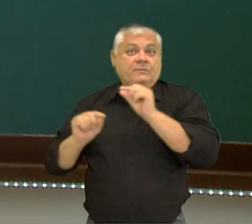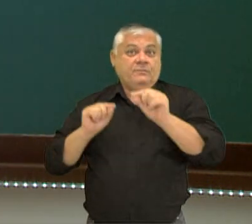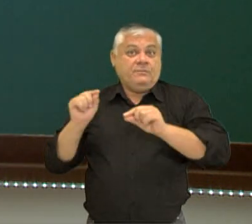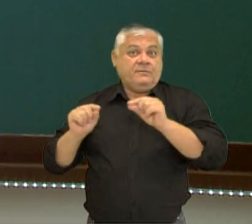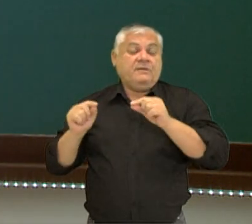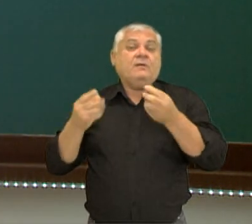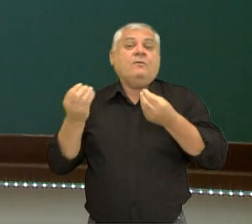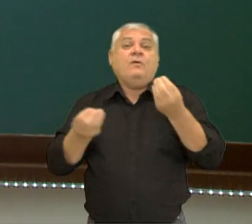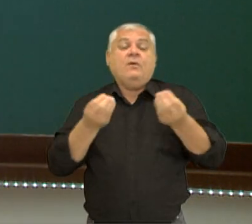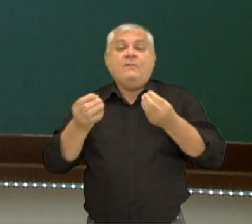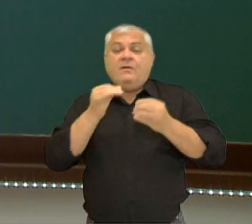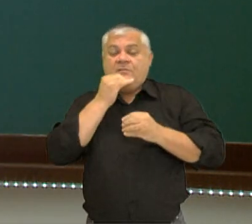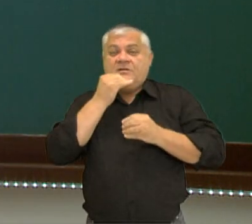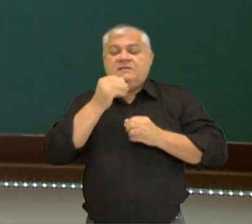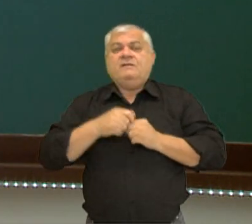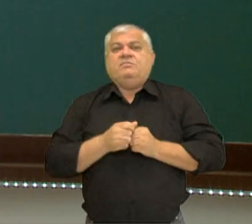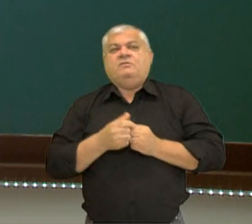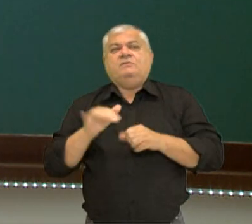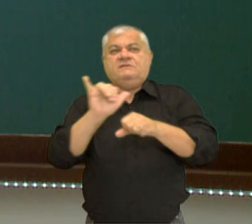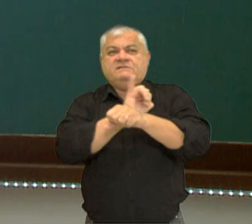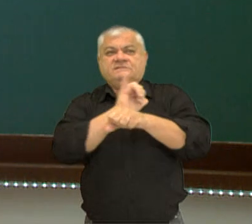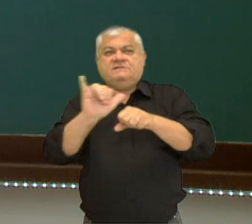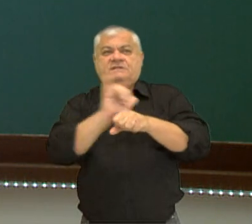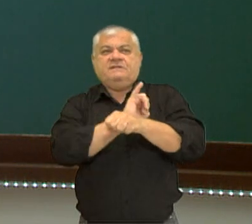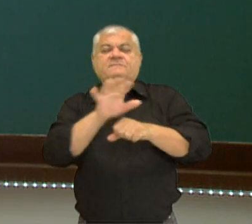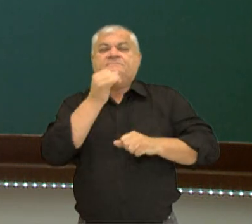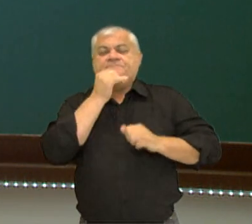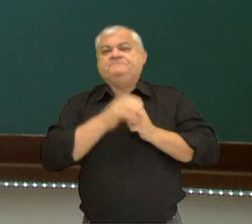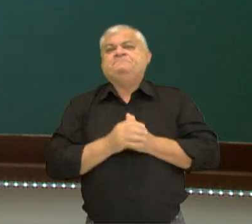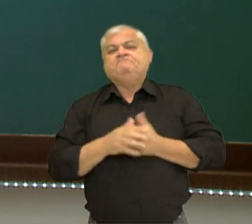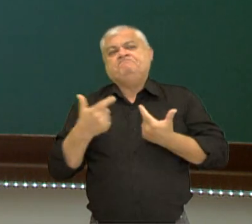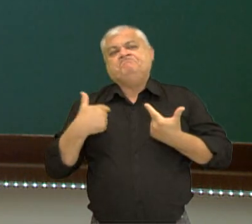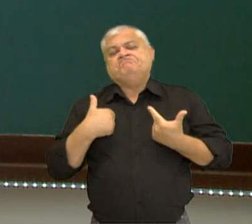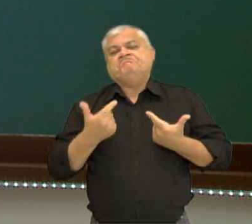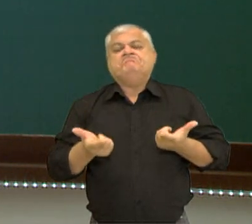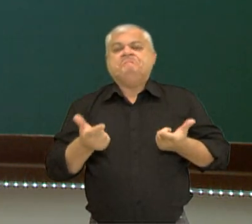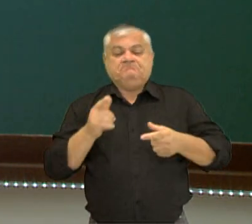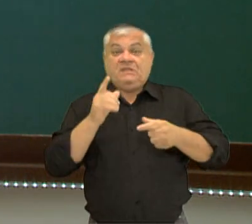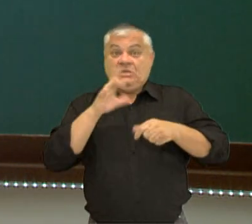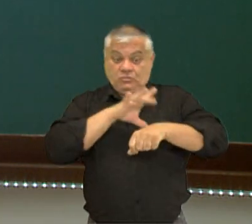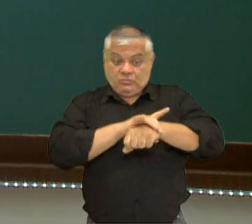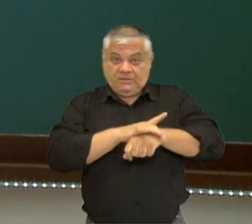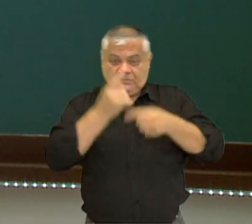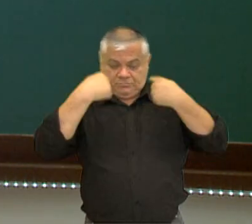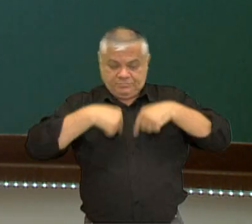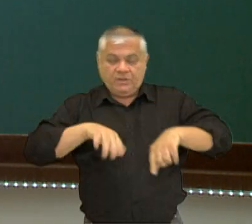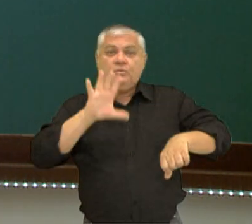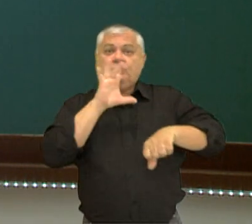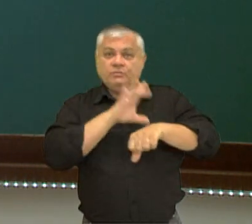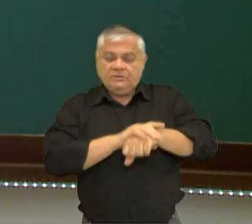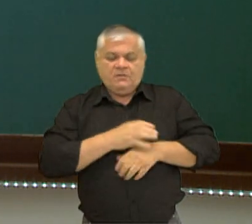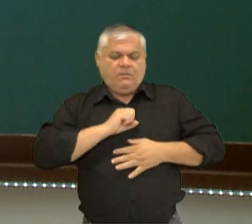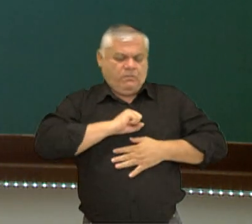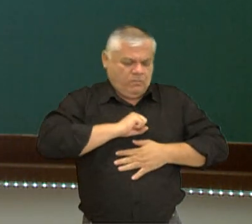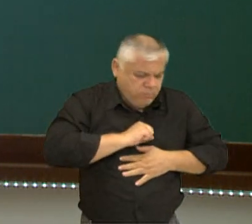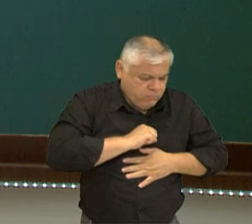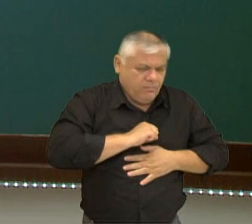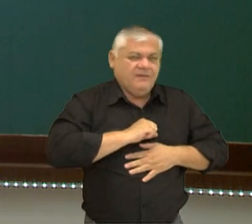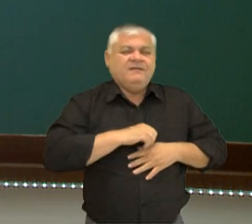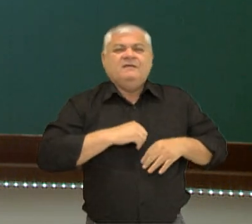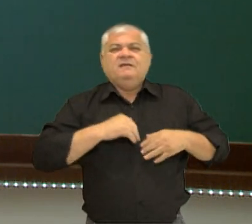de transmissão indireta é esta aqui, em que a pessoa infectada, novamente, ela tosse, ela